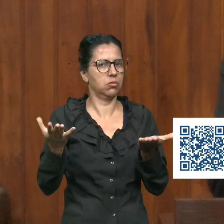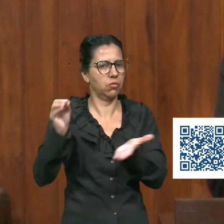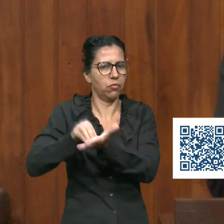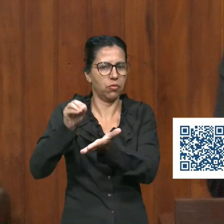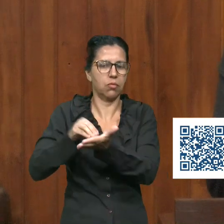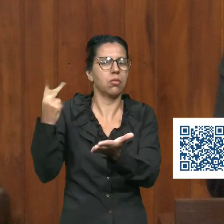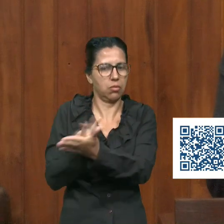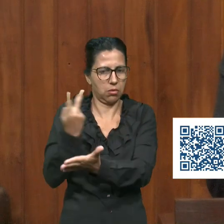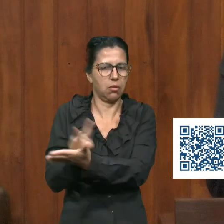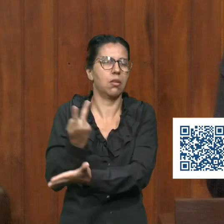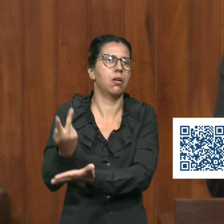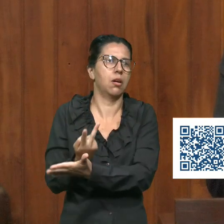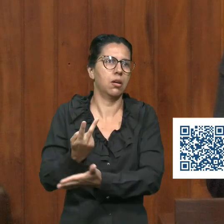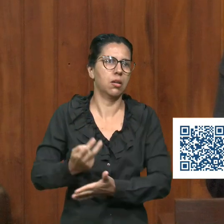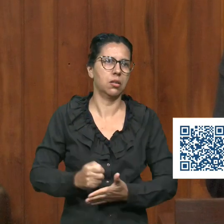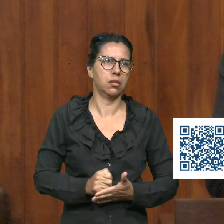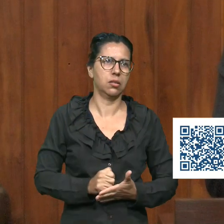impunidade.